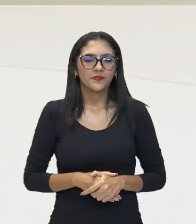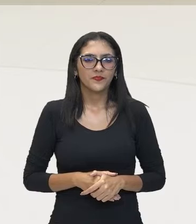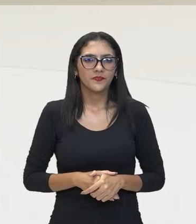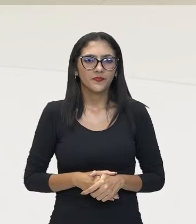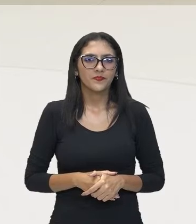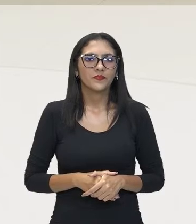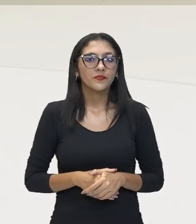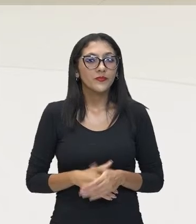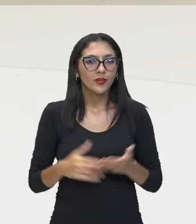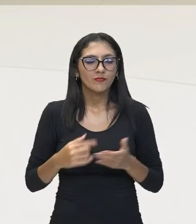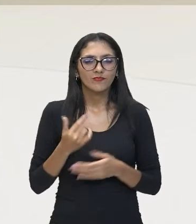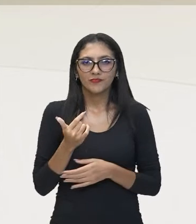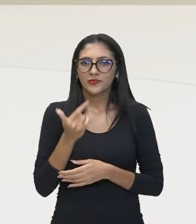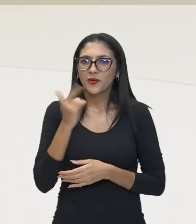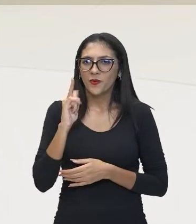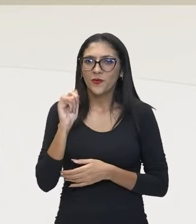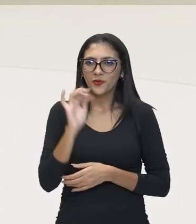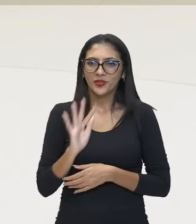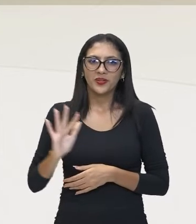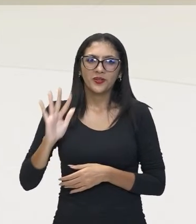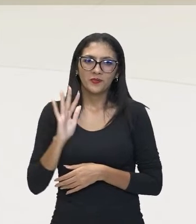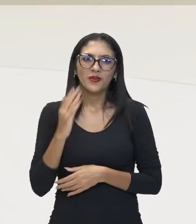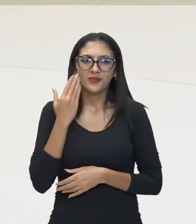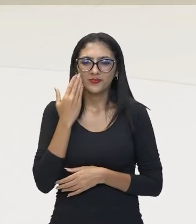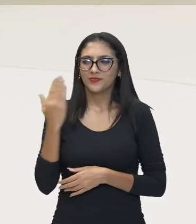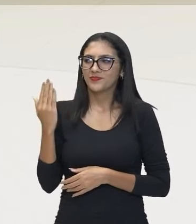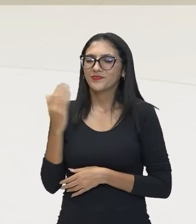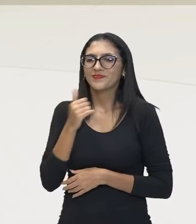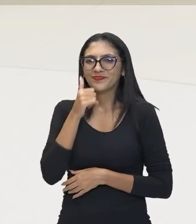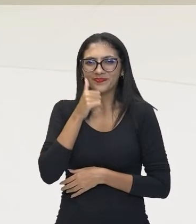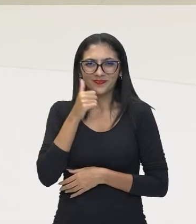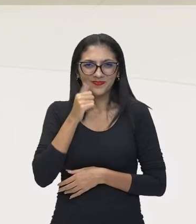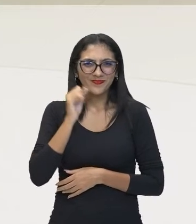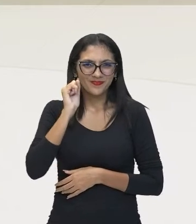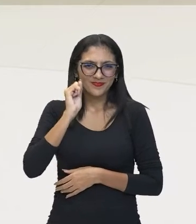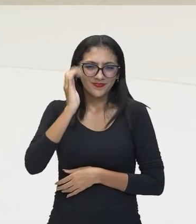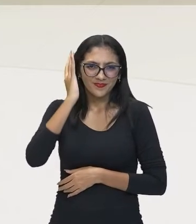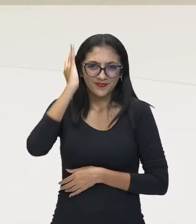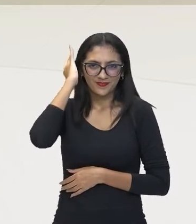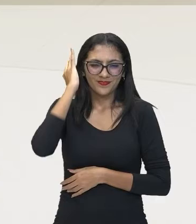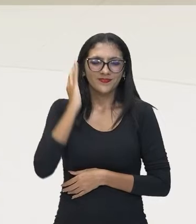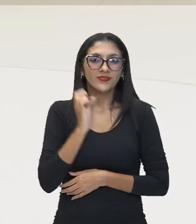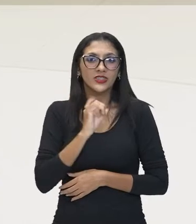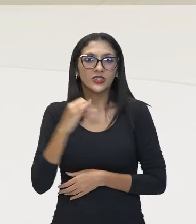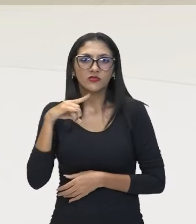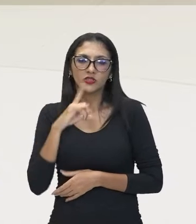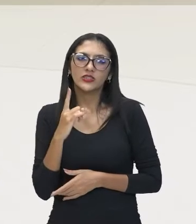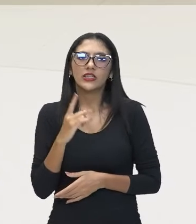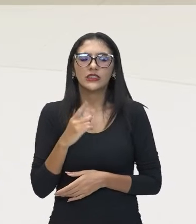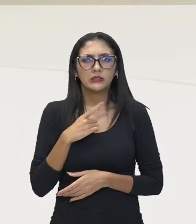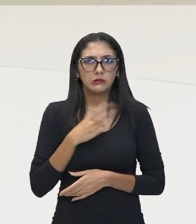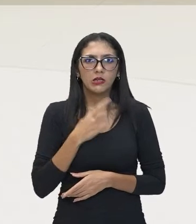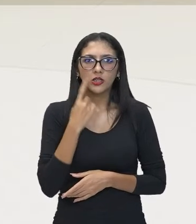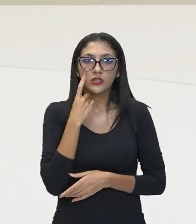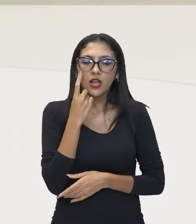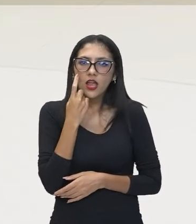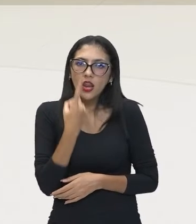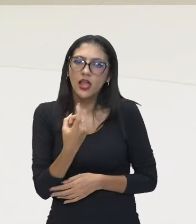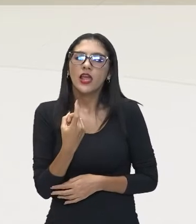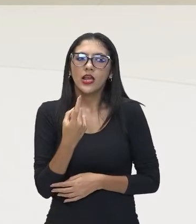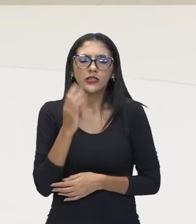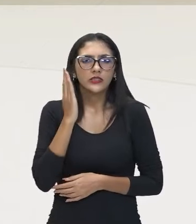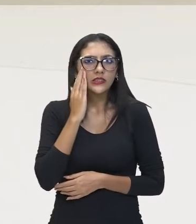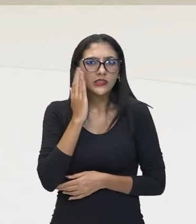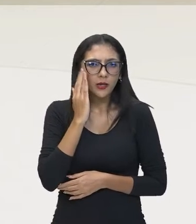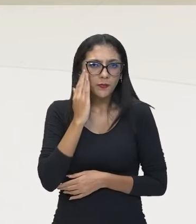Bom, aqui uma imagem da Marie Curie, né? Para quem tiver também um pouco mais de curiosidade de saber dessa